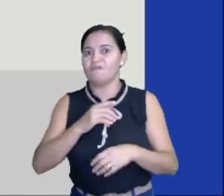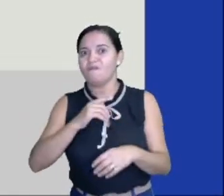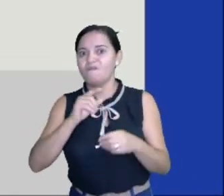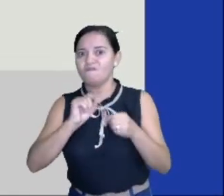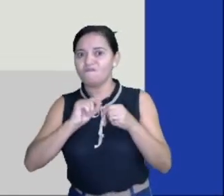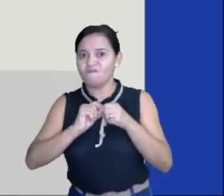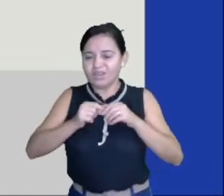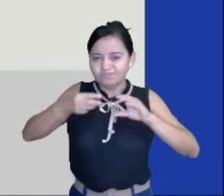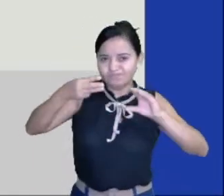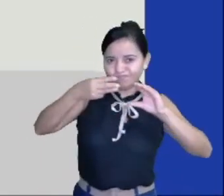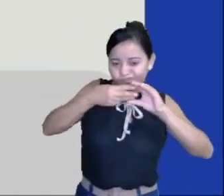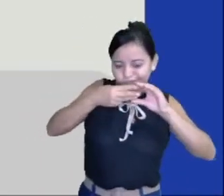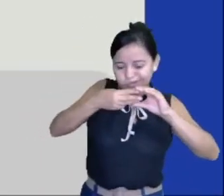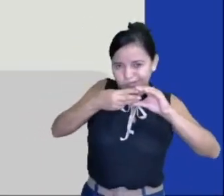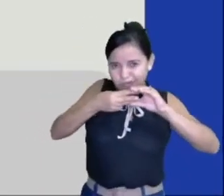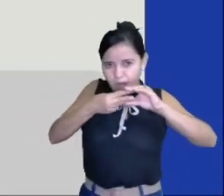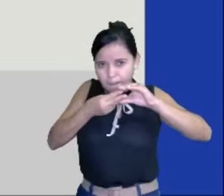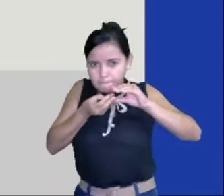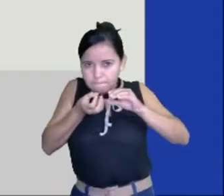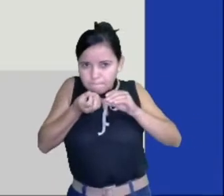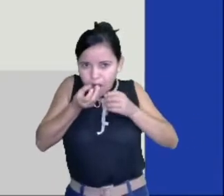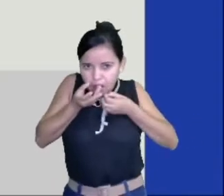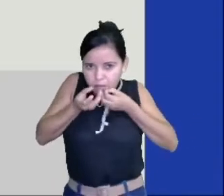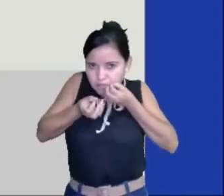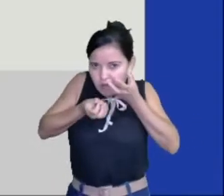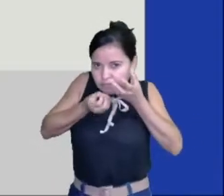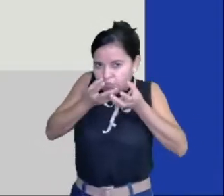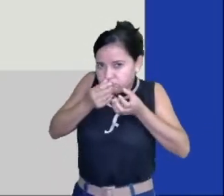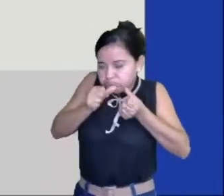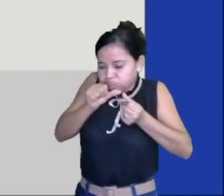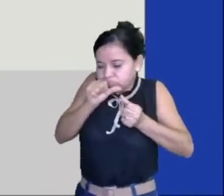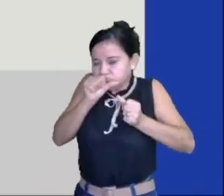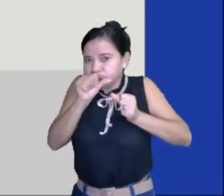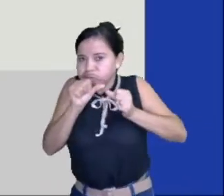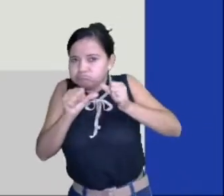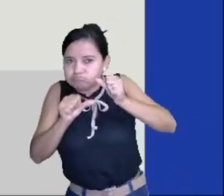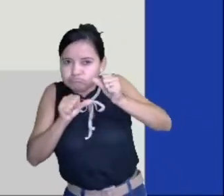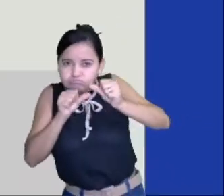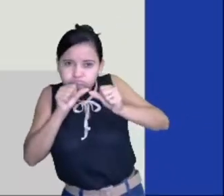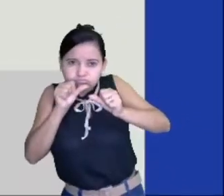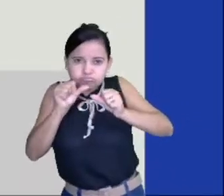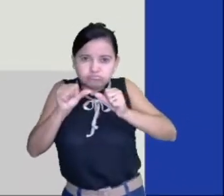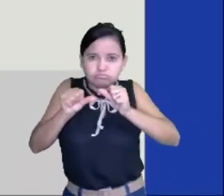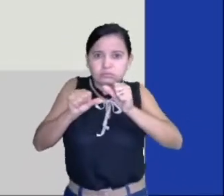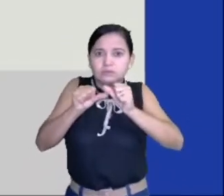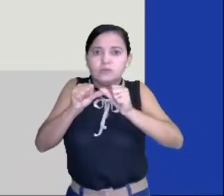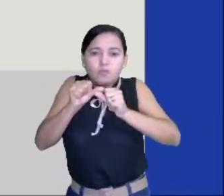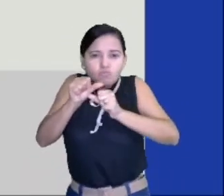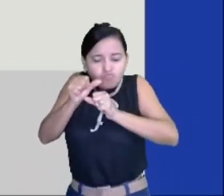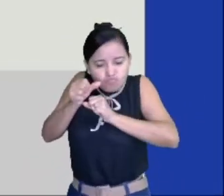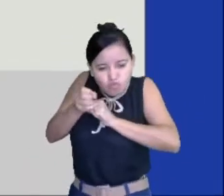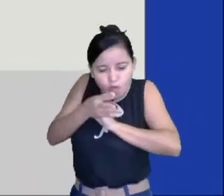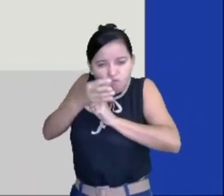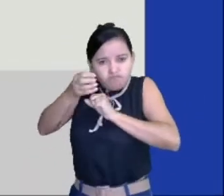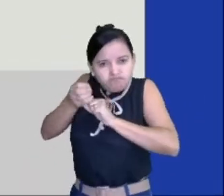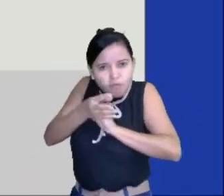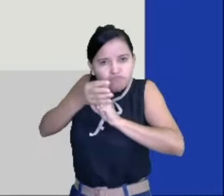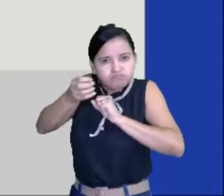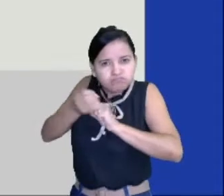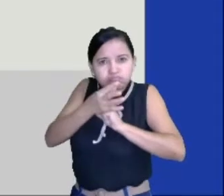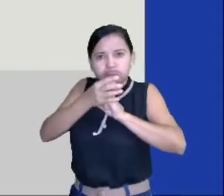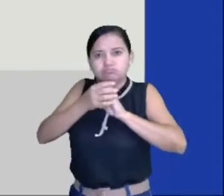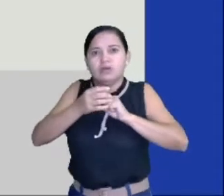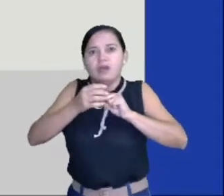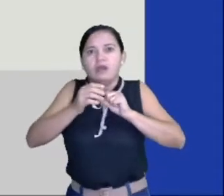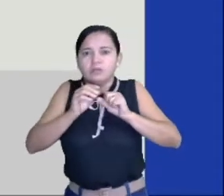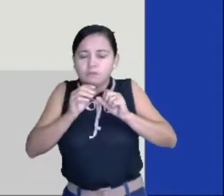para recompor esse espaço fraturado. Ao longo dos dias, será formado um calo ósseo e